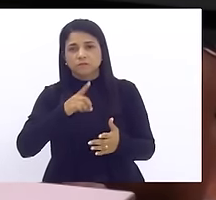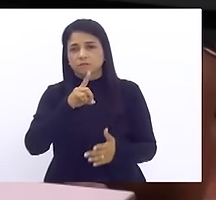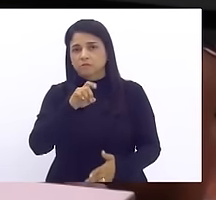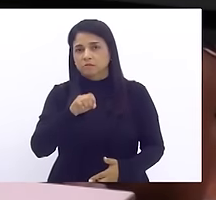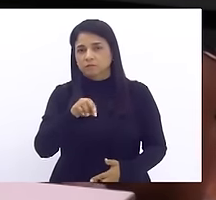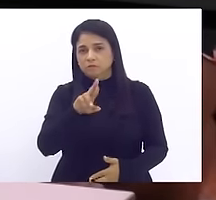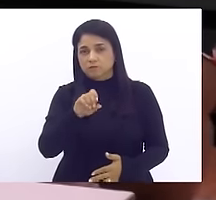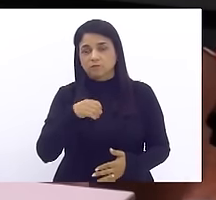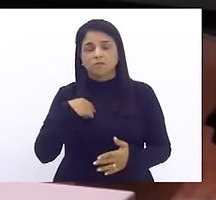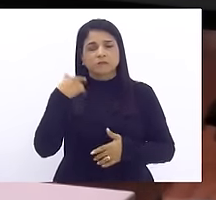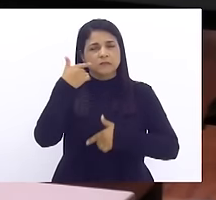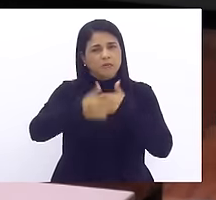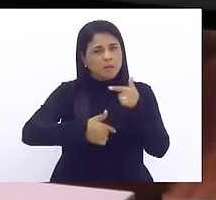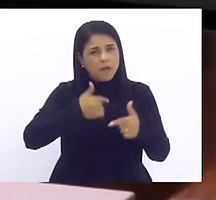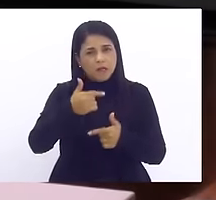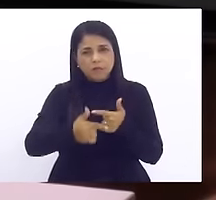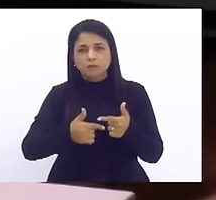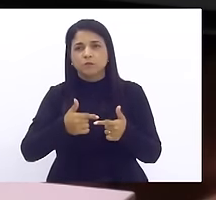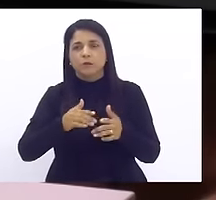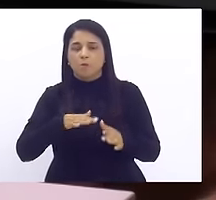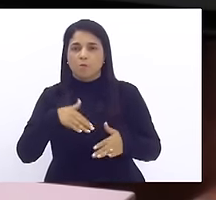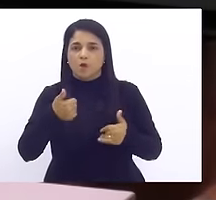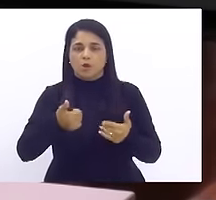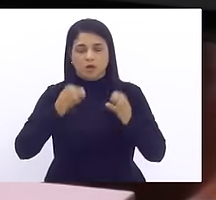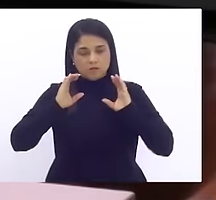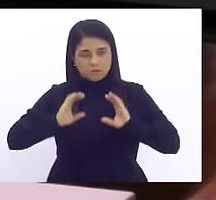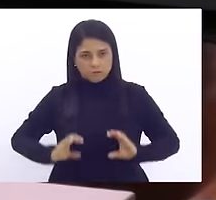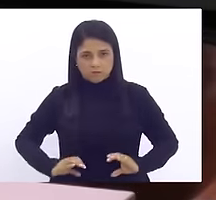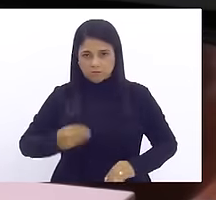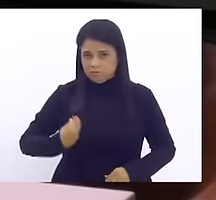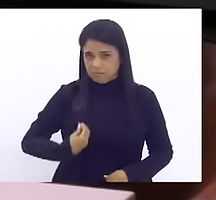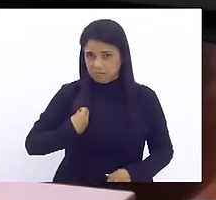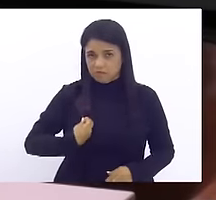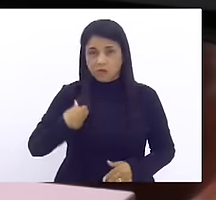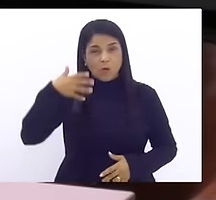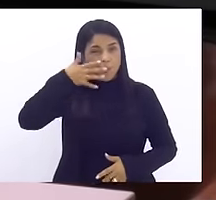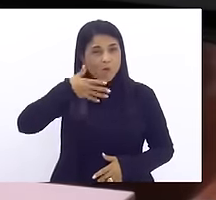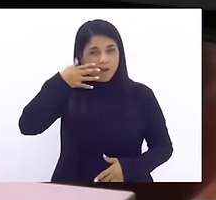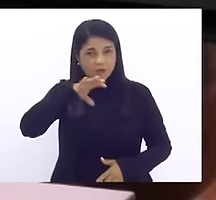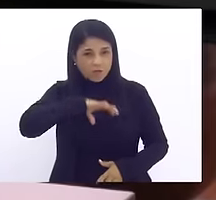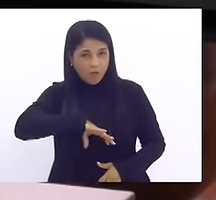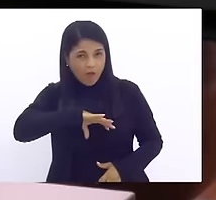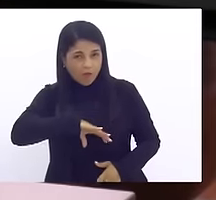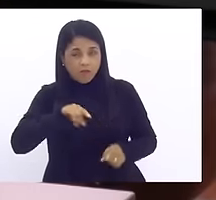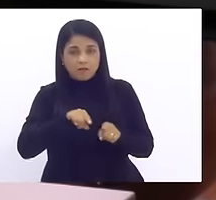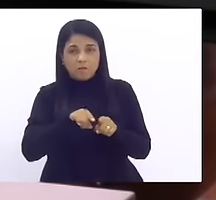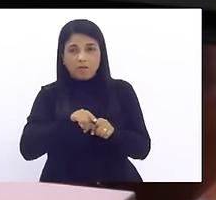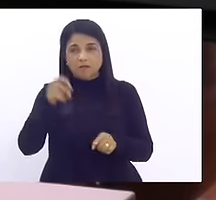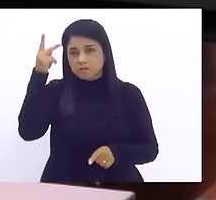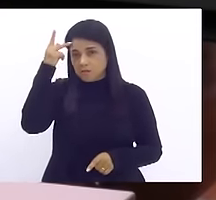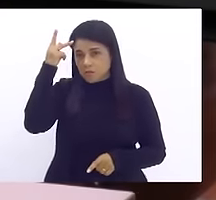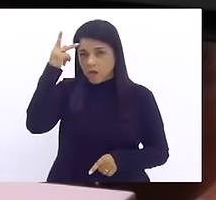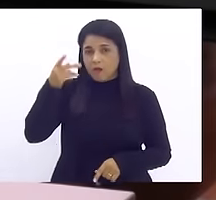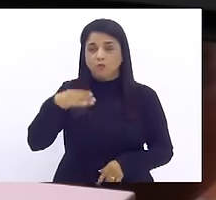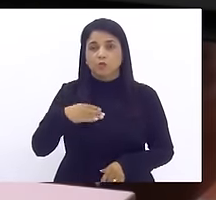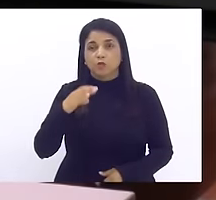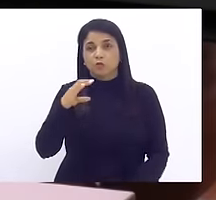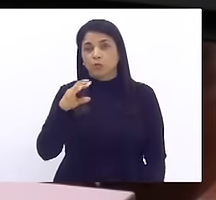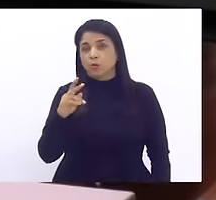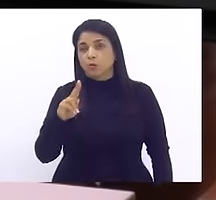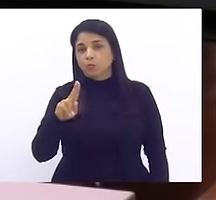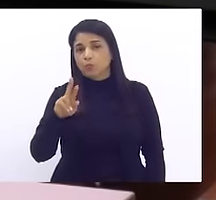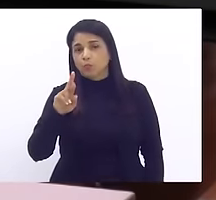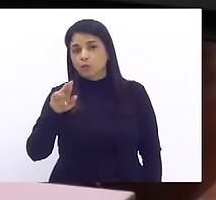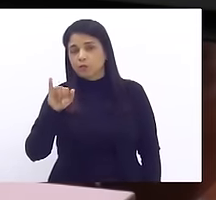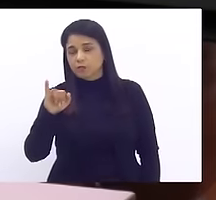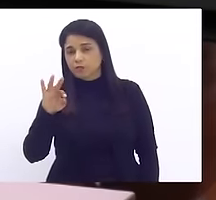do cidadão eu tive oportunidade de palestrar convite na Bahia e fui a São Paulo e fui a Curitiba e é impressionante